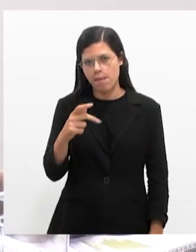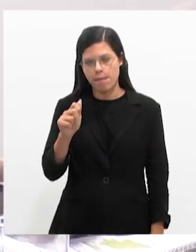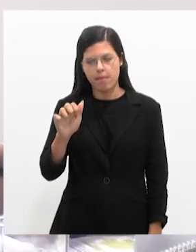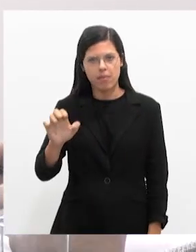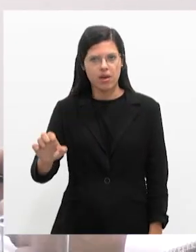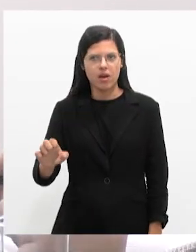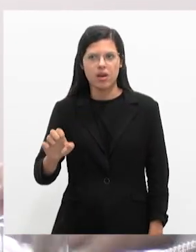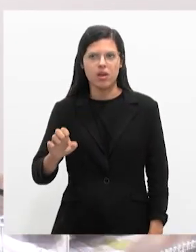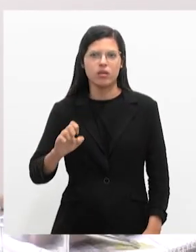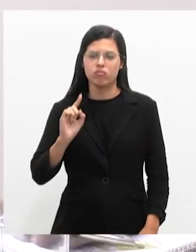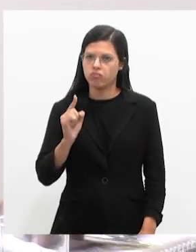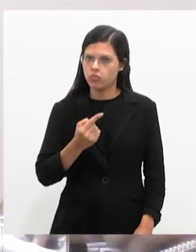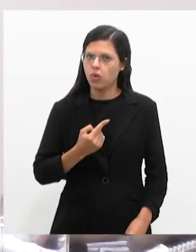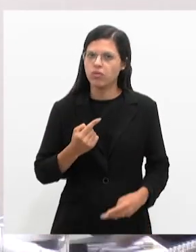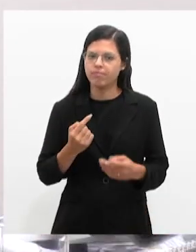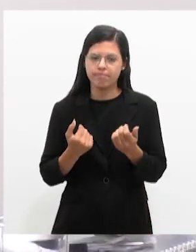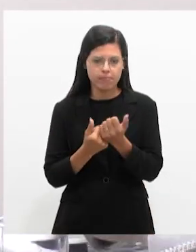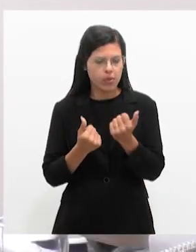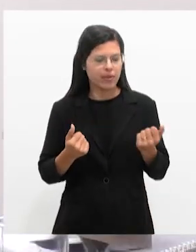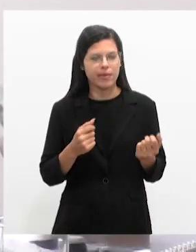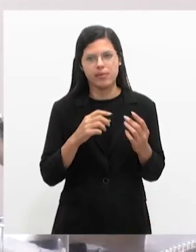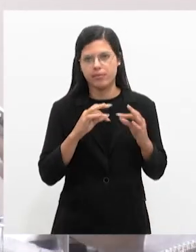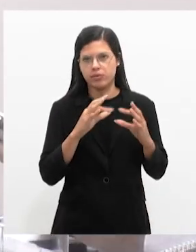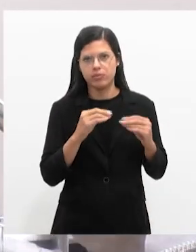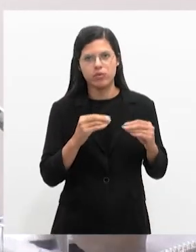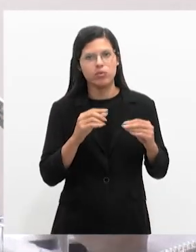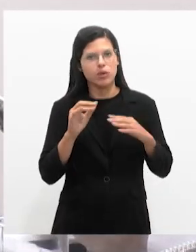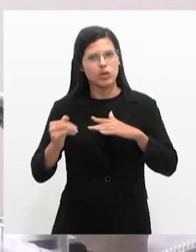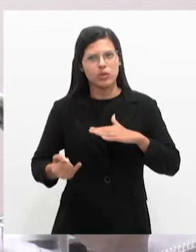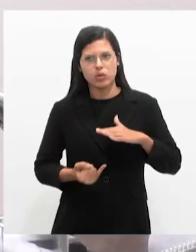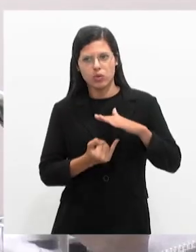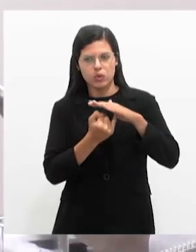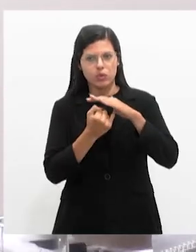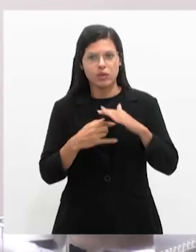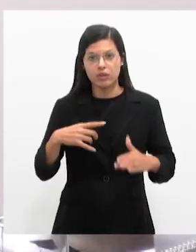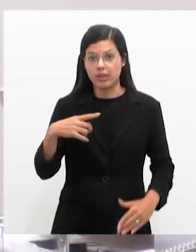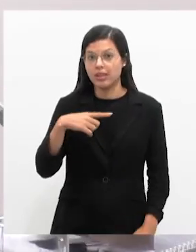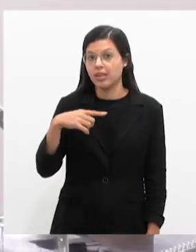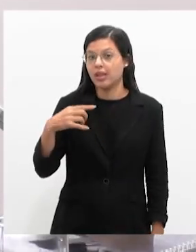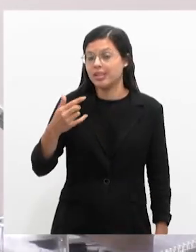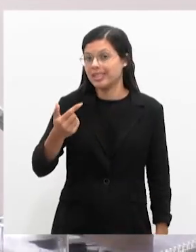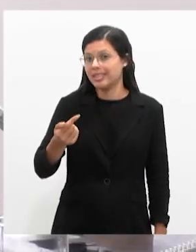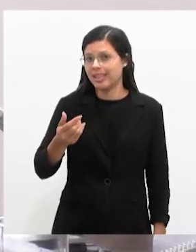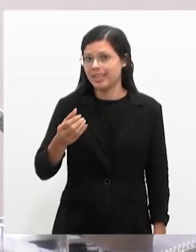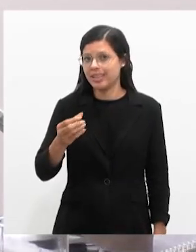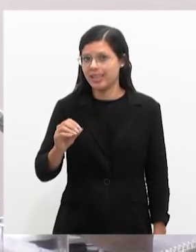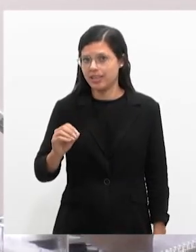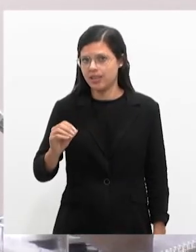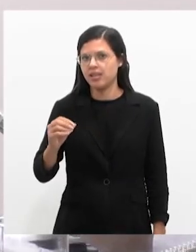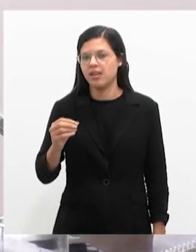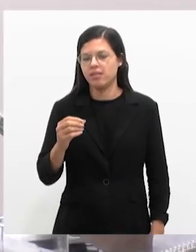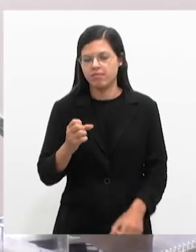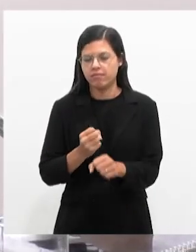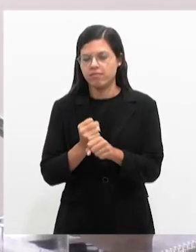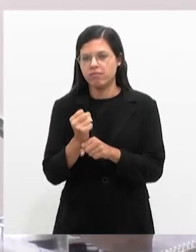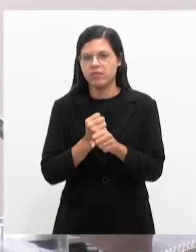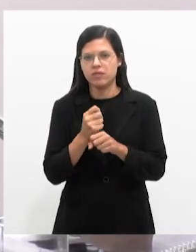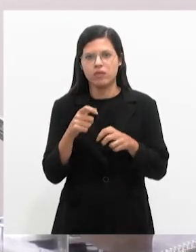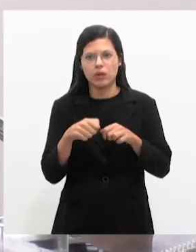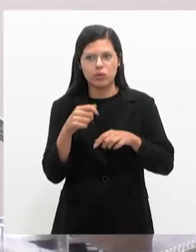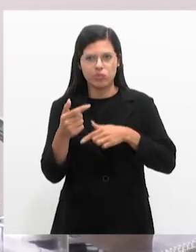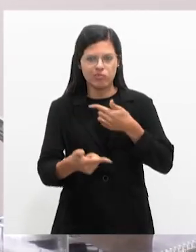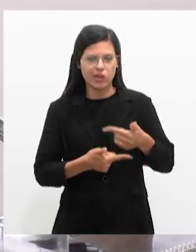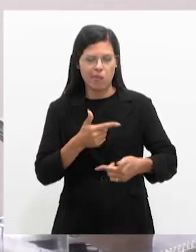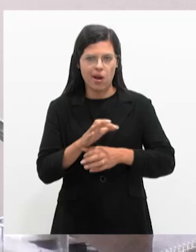causa das APAES, que é uma instituição que tem 70 anos e que faz um trabalho absolutamente necessário em